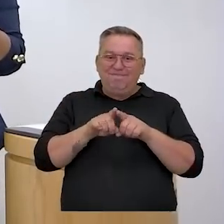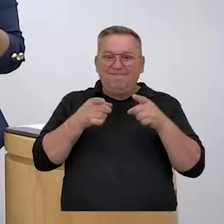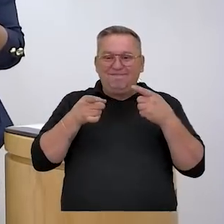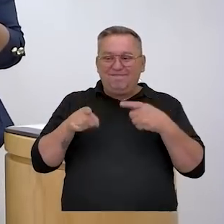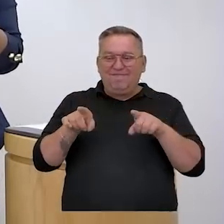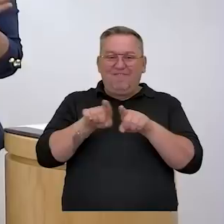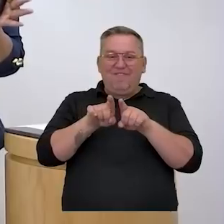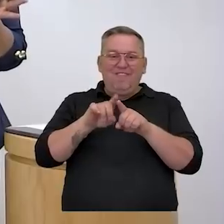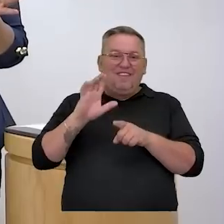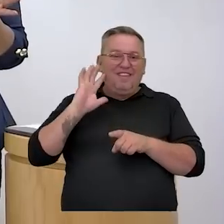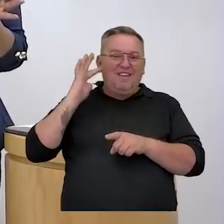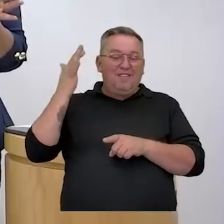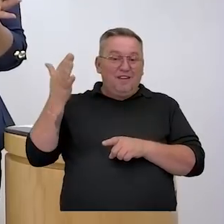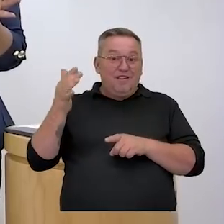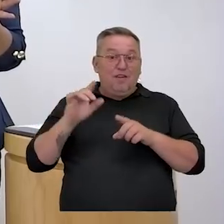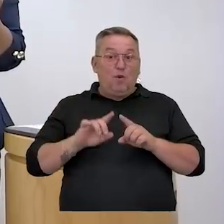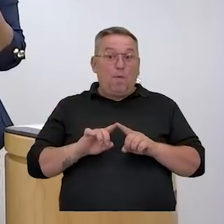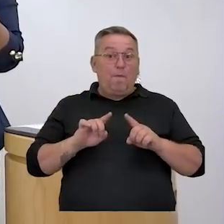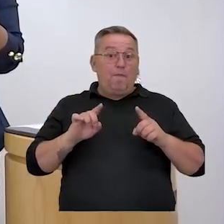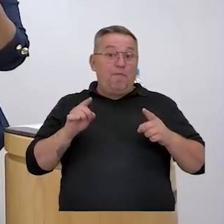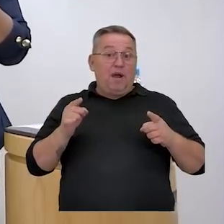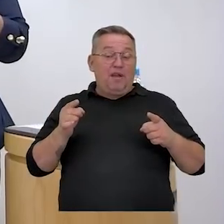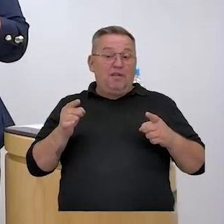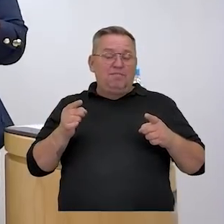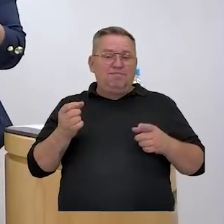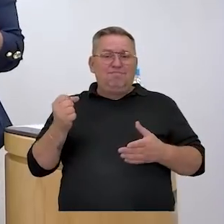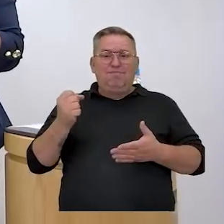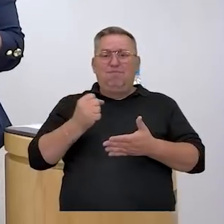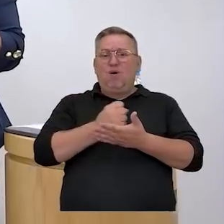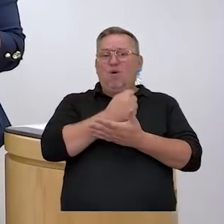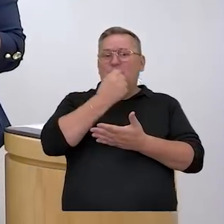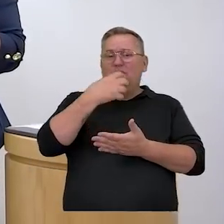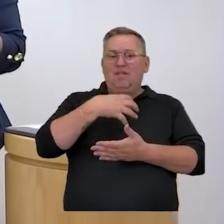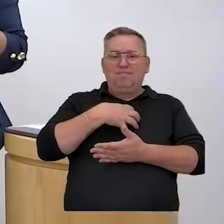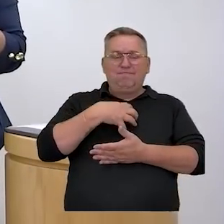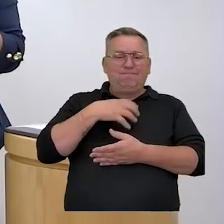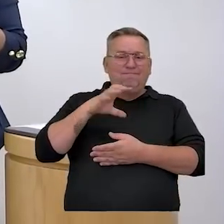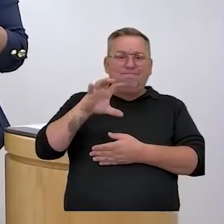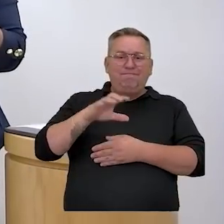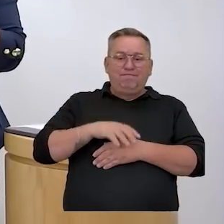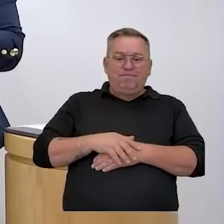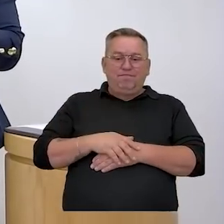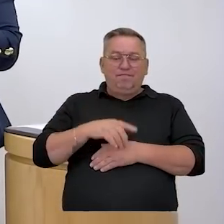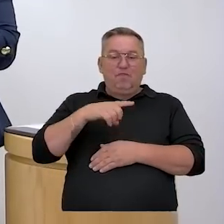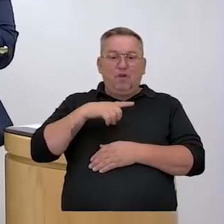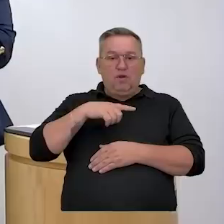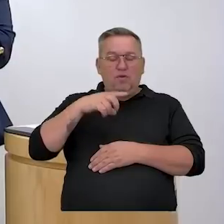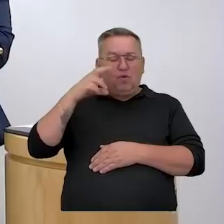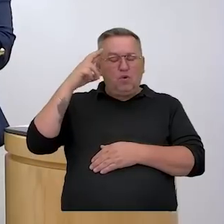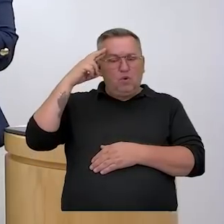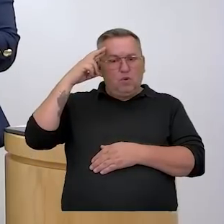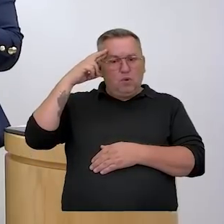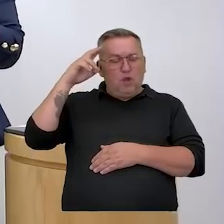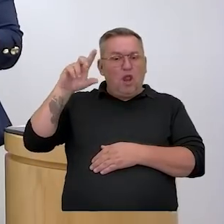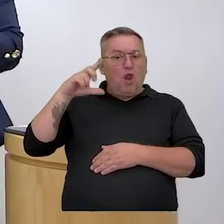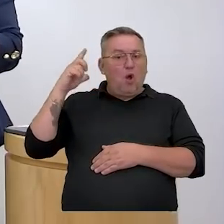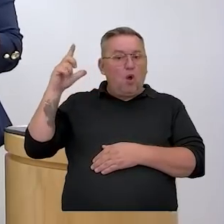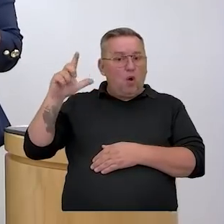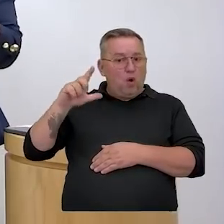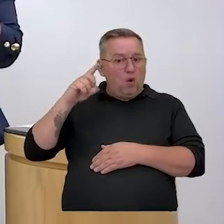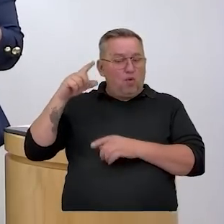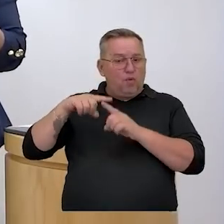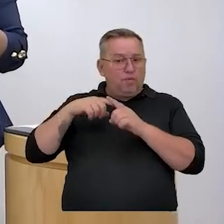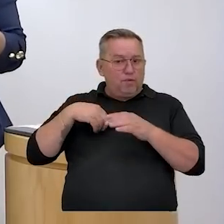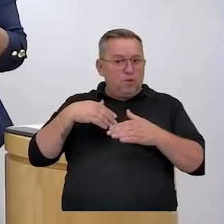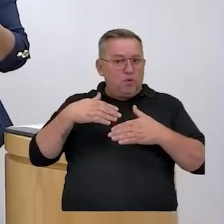Não aconteceu isso, porém, poxa, era para ter acontecido daquela maneira. Eu sempre falo, tinha um raciocínio lógico para seguir ali uma